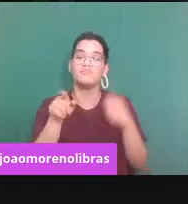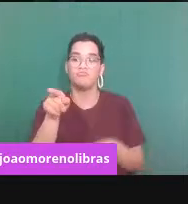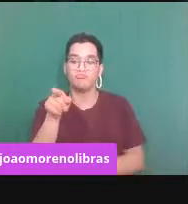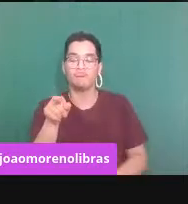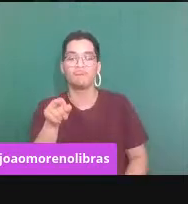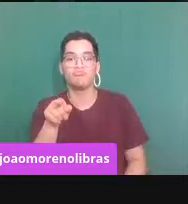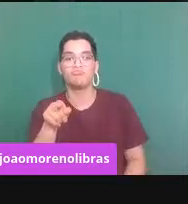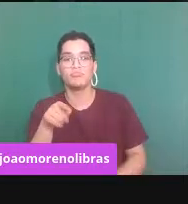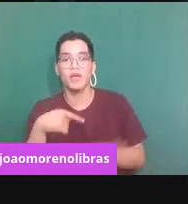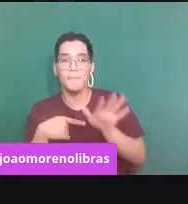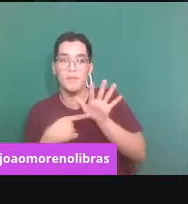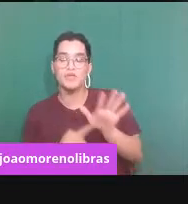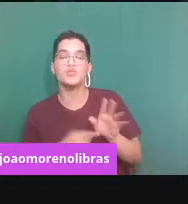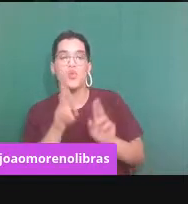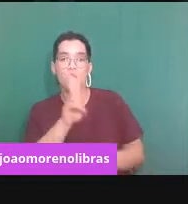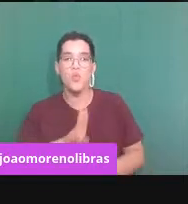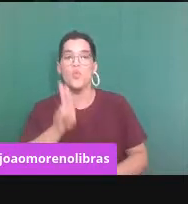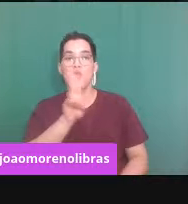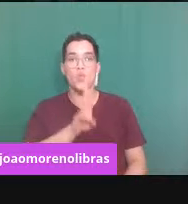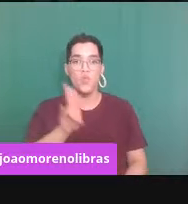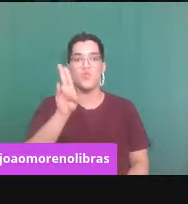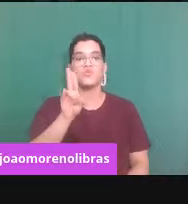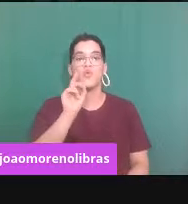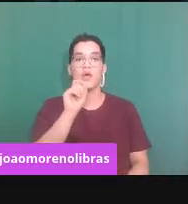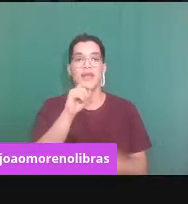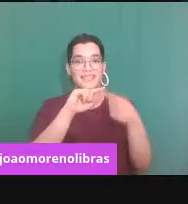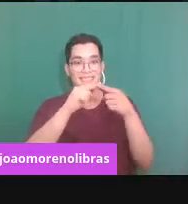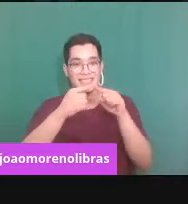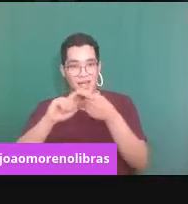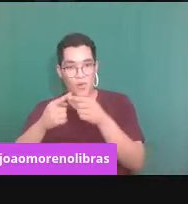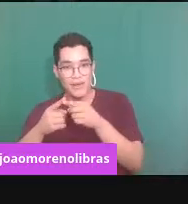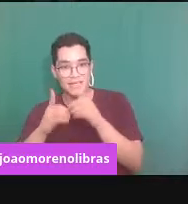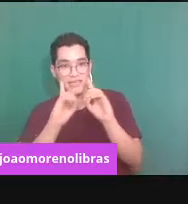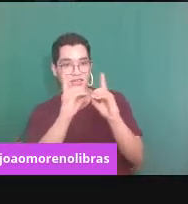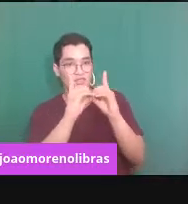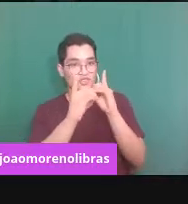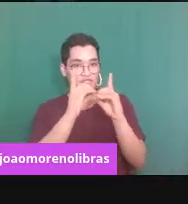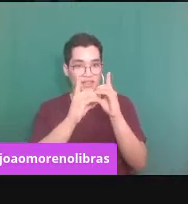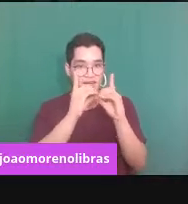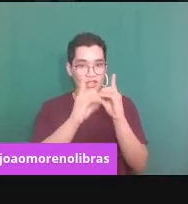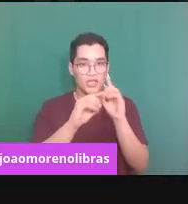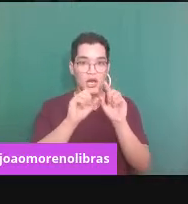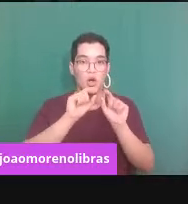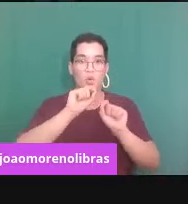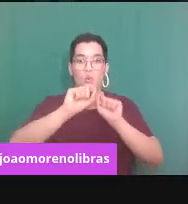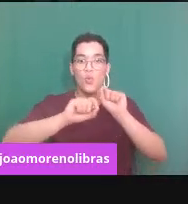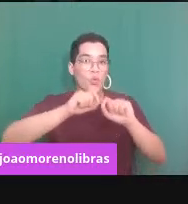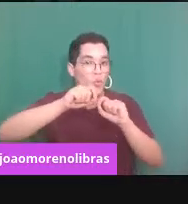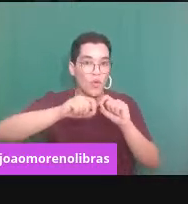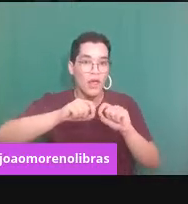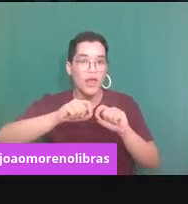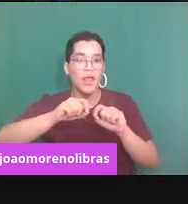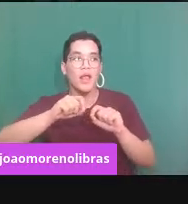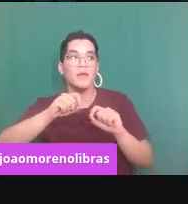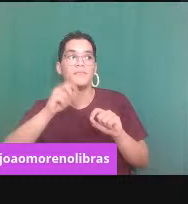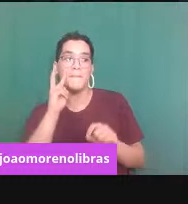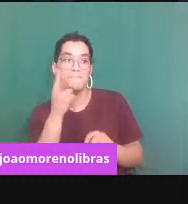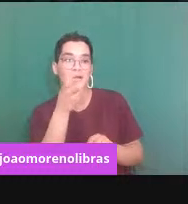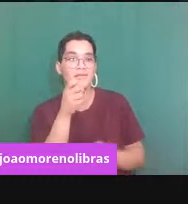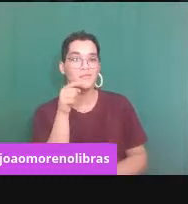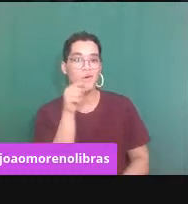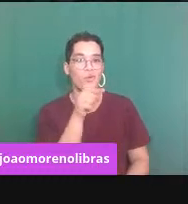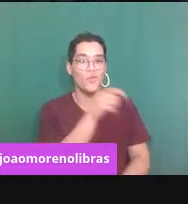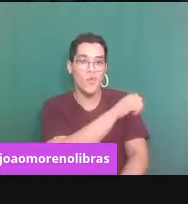exatamente em sequências didáticas pensando nessas questões. O corpus, então, já disse, né, que foi